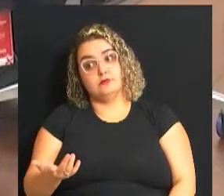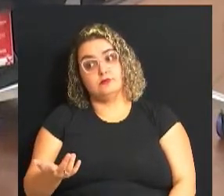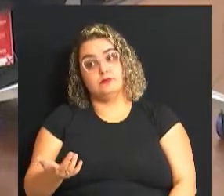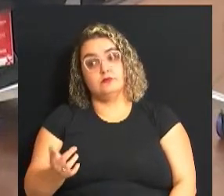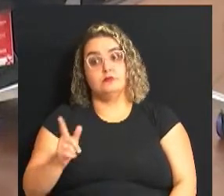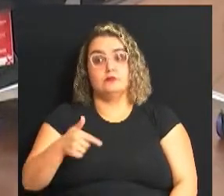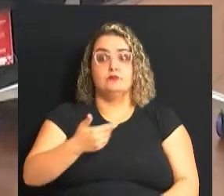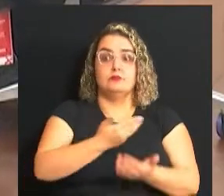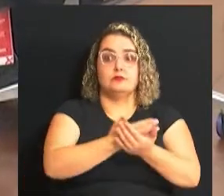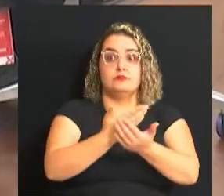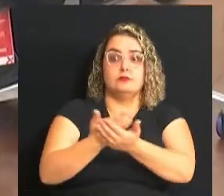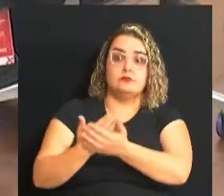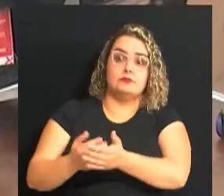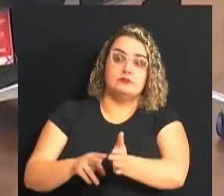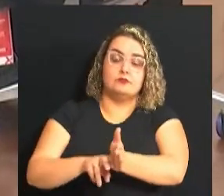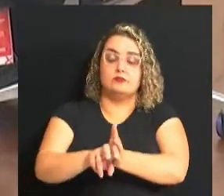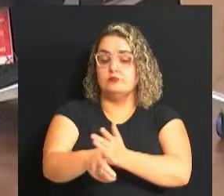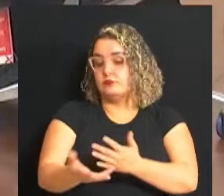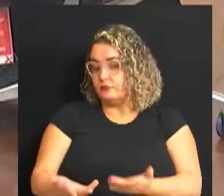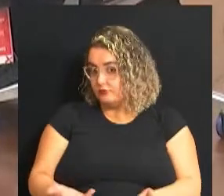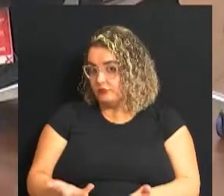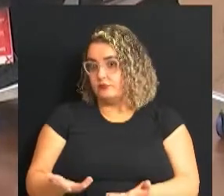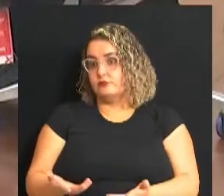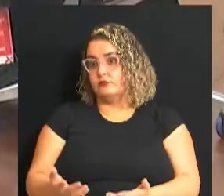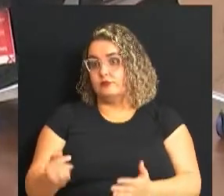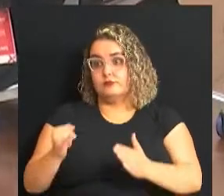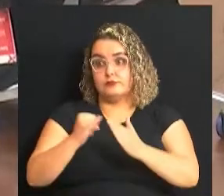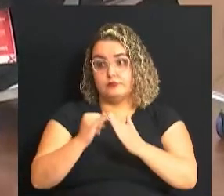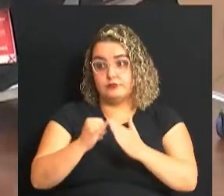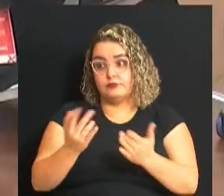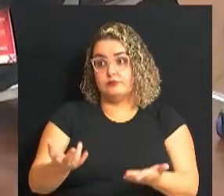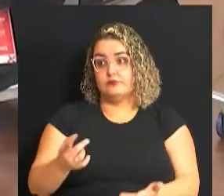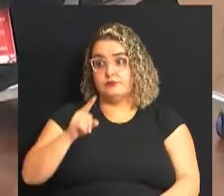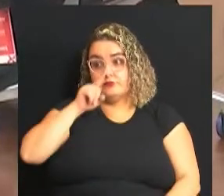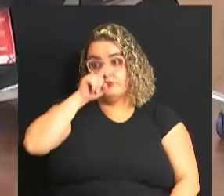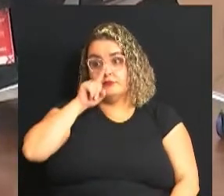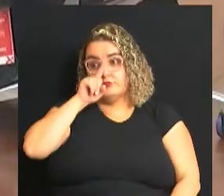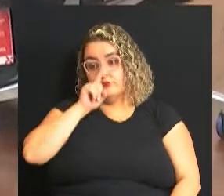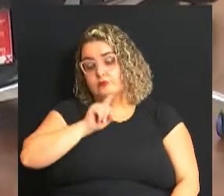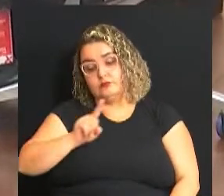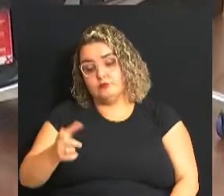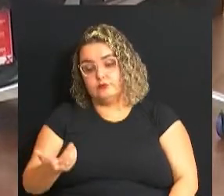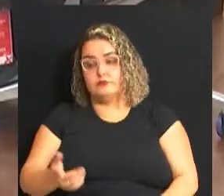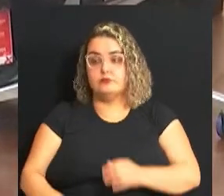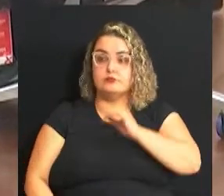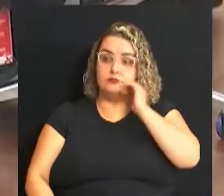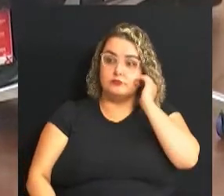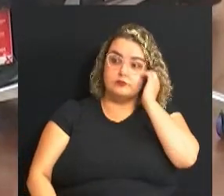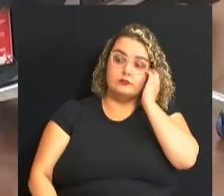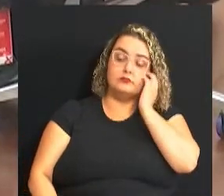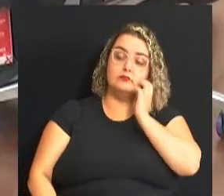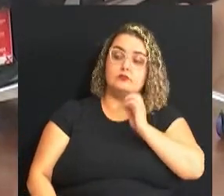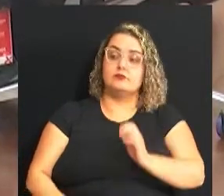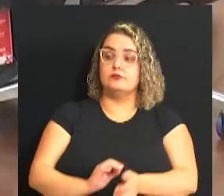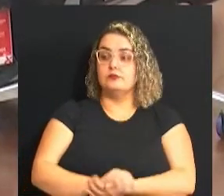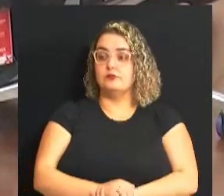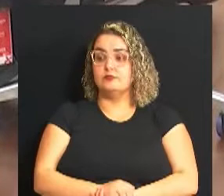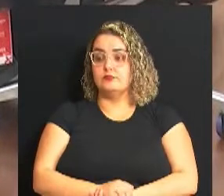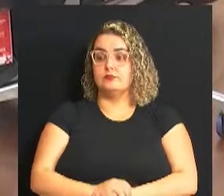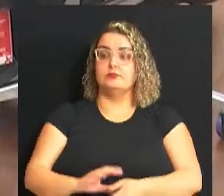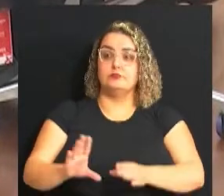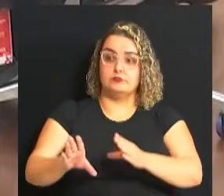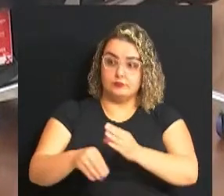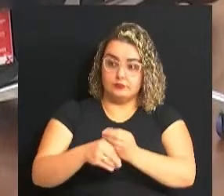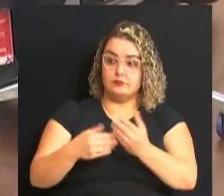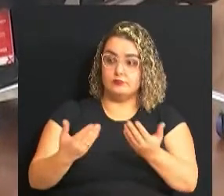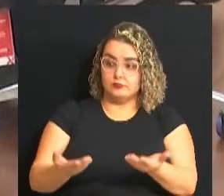estudo, diagnóstico, o imóvel tiver em condição de risco, aí não. Mas, enfim, aí a emenda é nesse sentido,